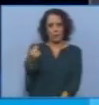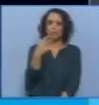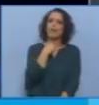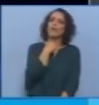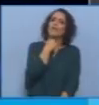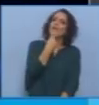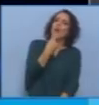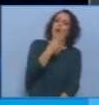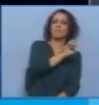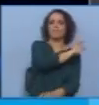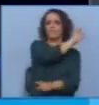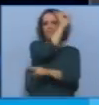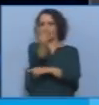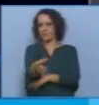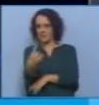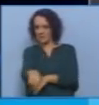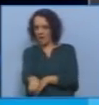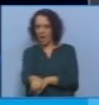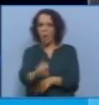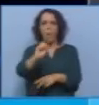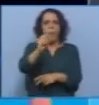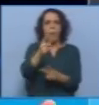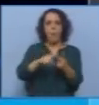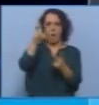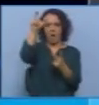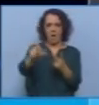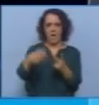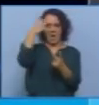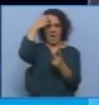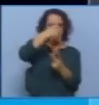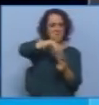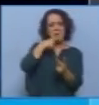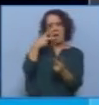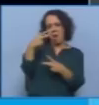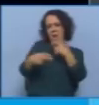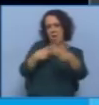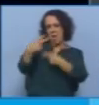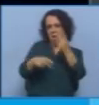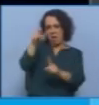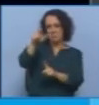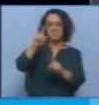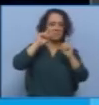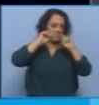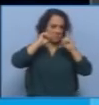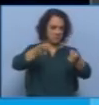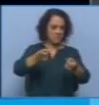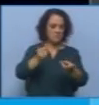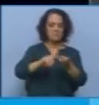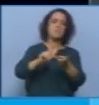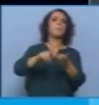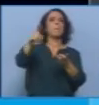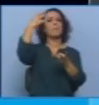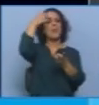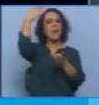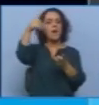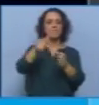sobre ti. És rei de seres quem és, mesmo que os outros digam mal de ti. És rei no seres fiel aos teus valores